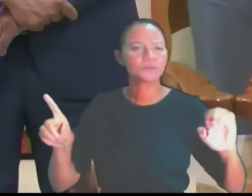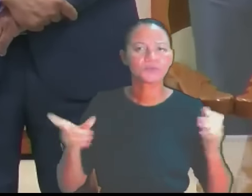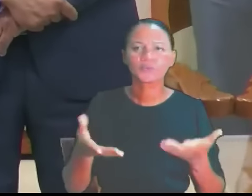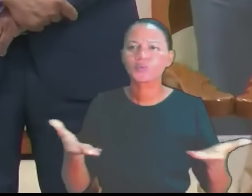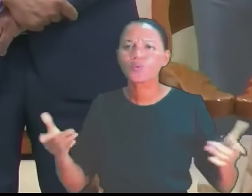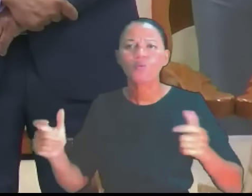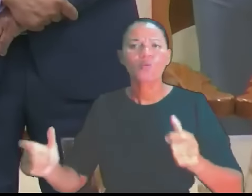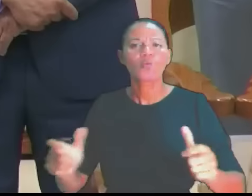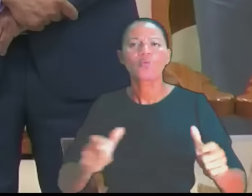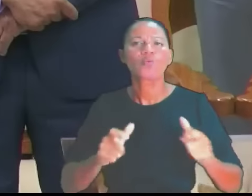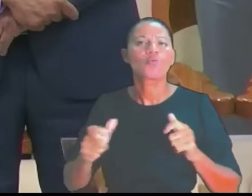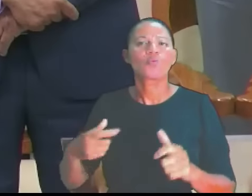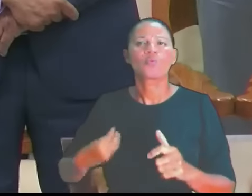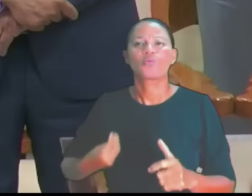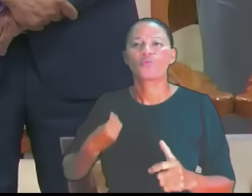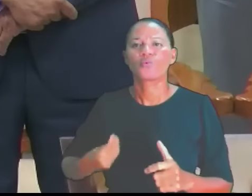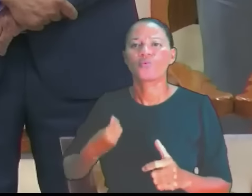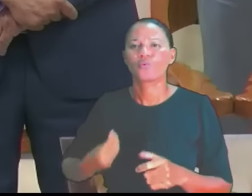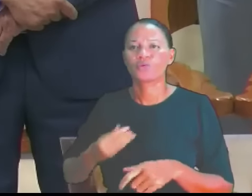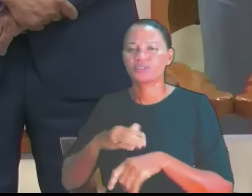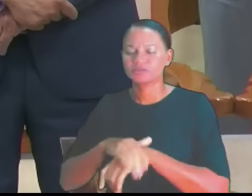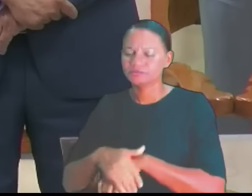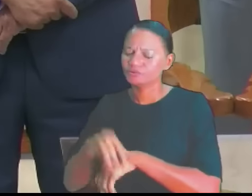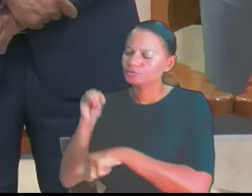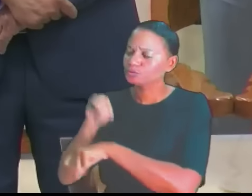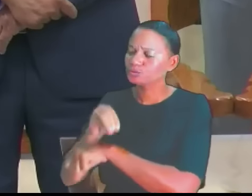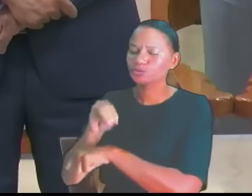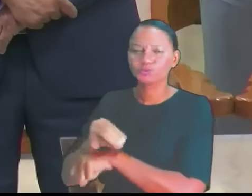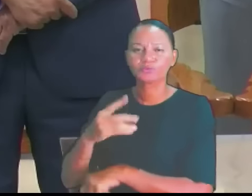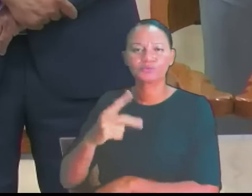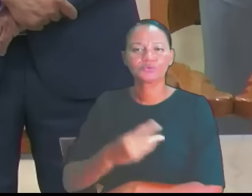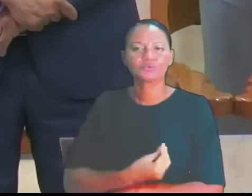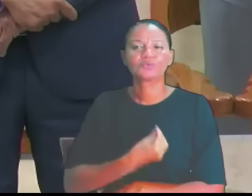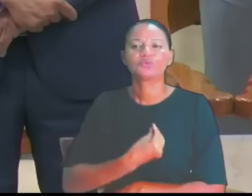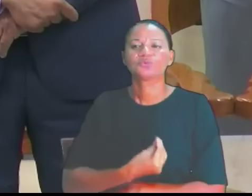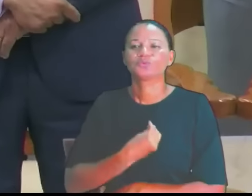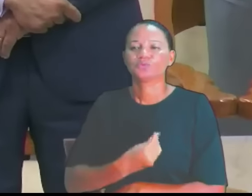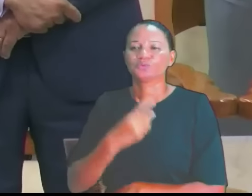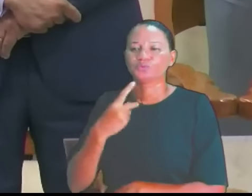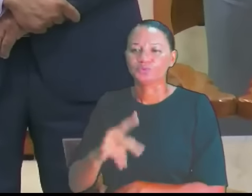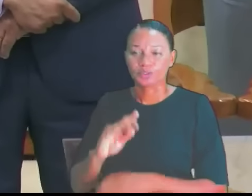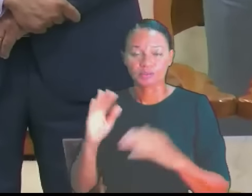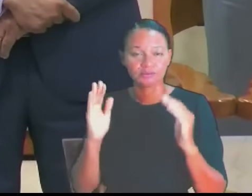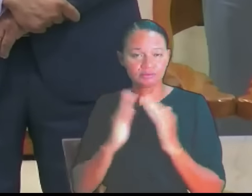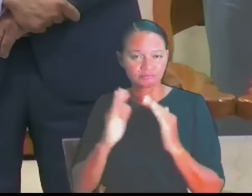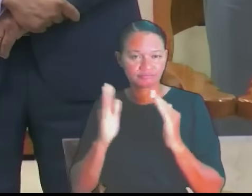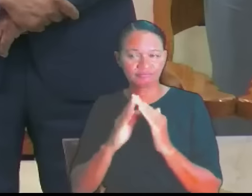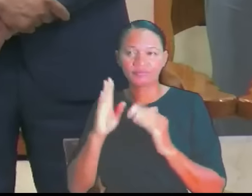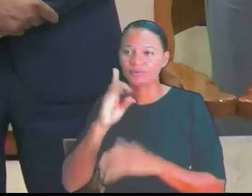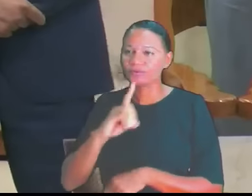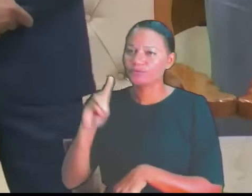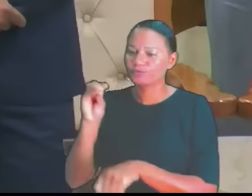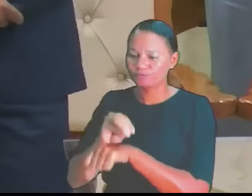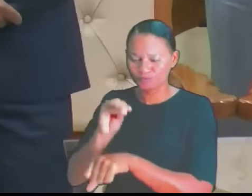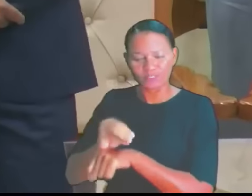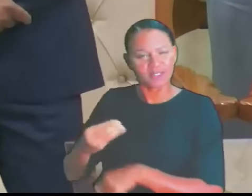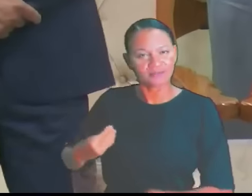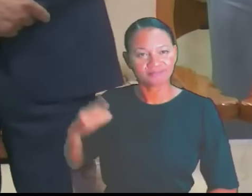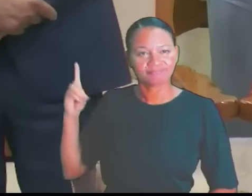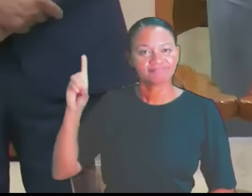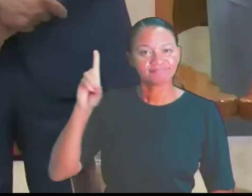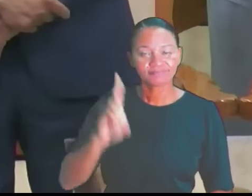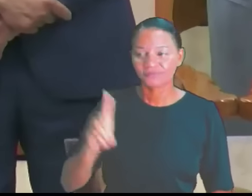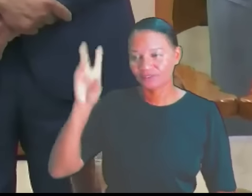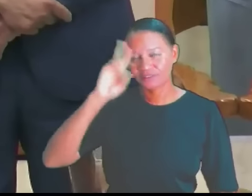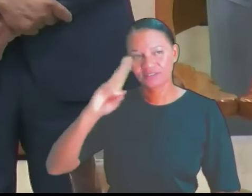aonde você está nessa noite, é noite de provisão para a tua vida, para a tua casa. Esse Deus que provê está aqui. Que o Senhor